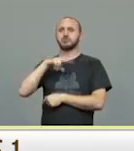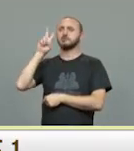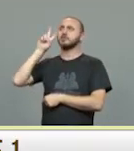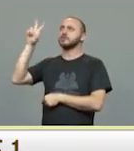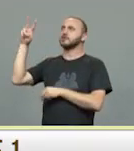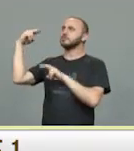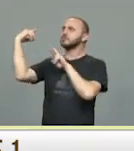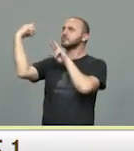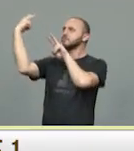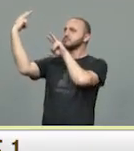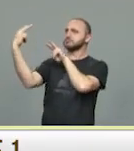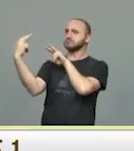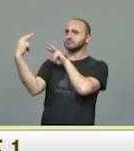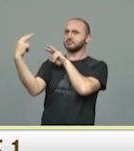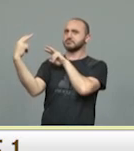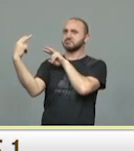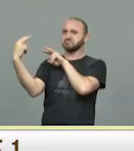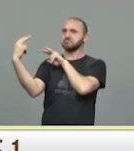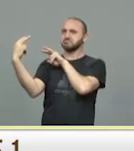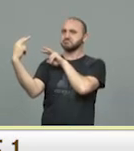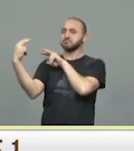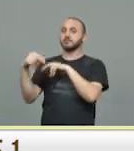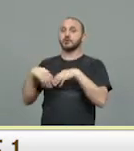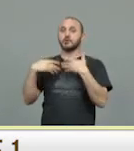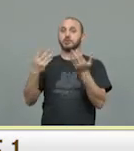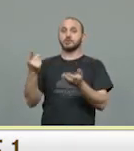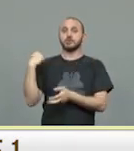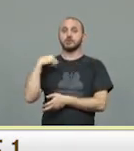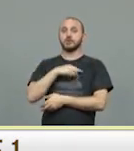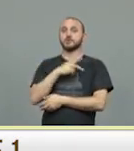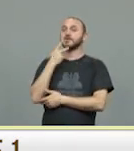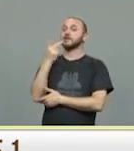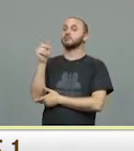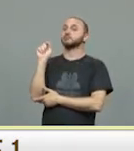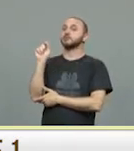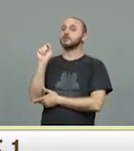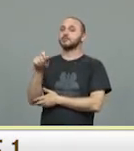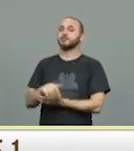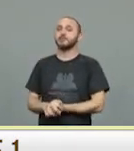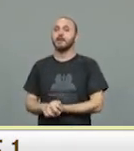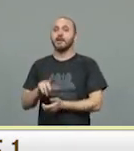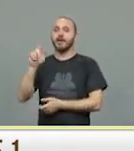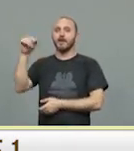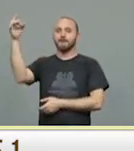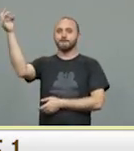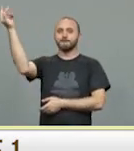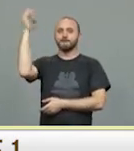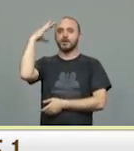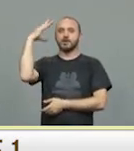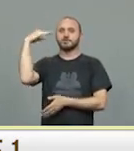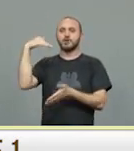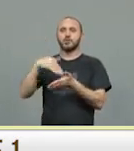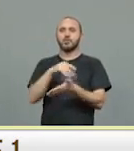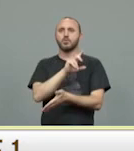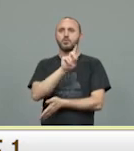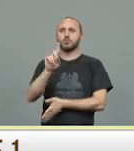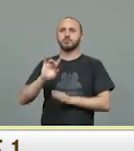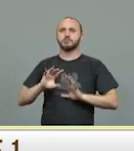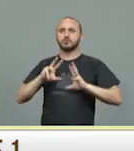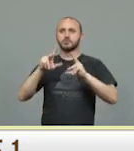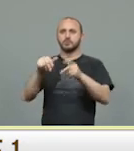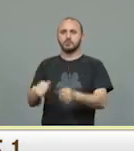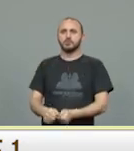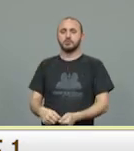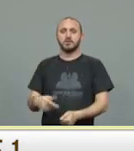a face. Quando nós falamos isso, é a vocação última de todos, e